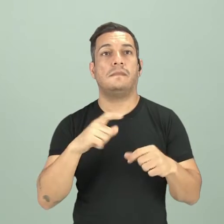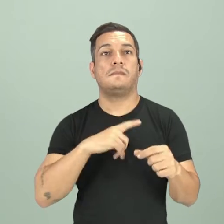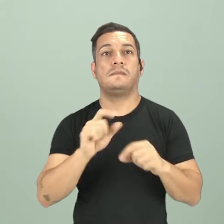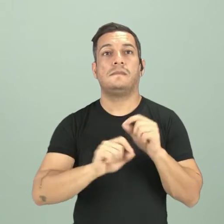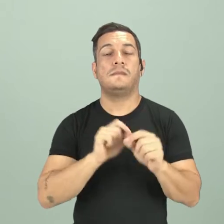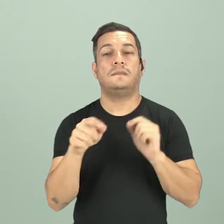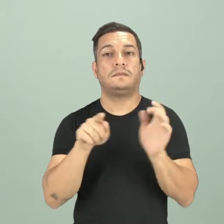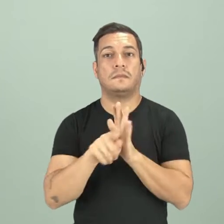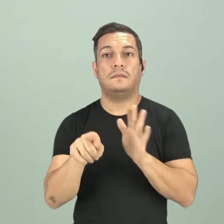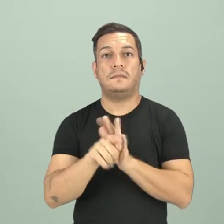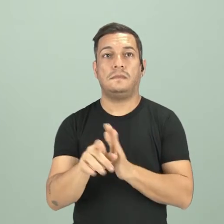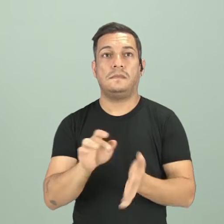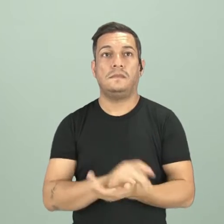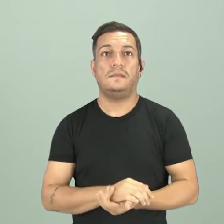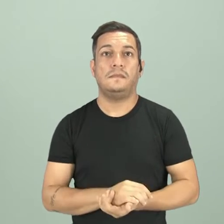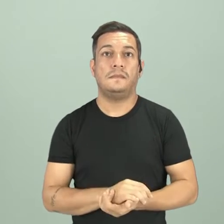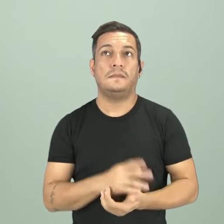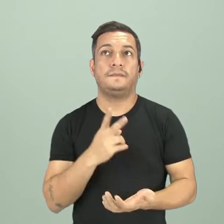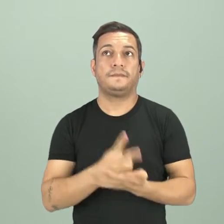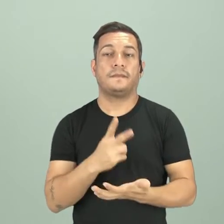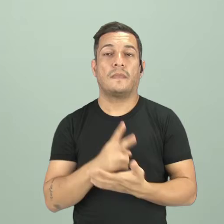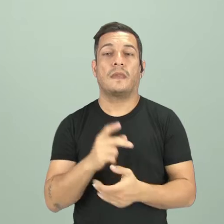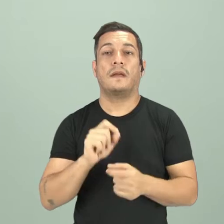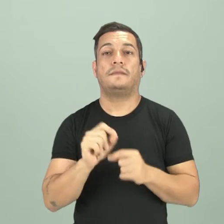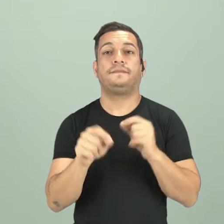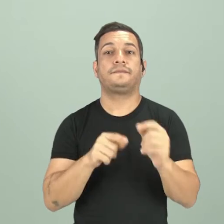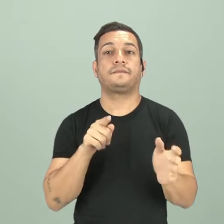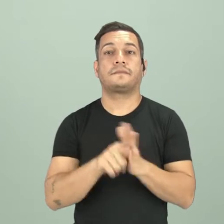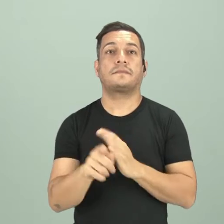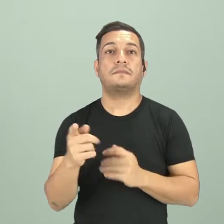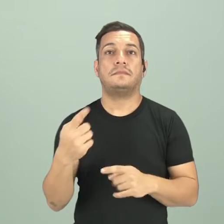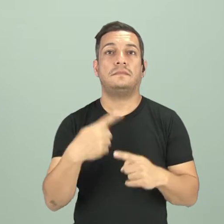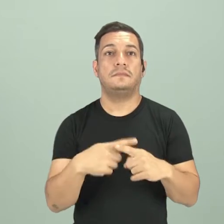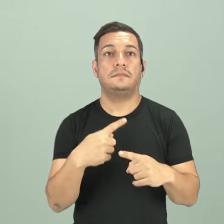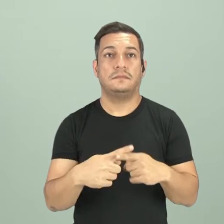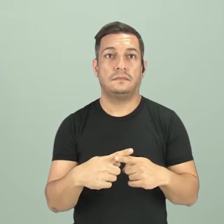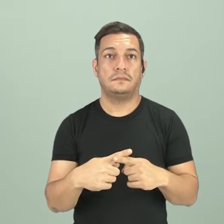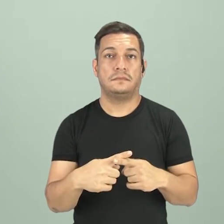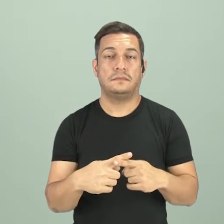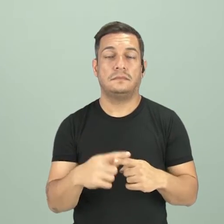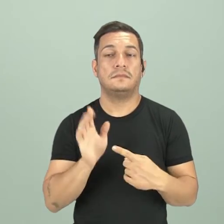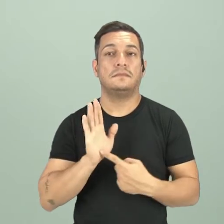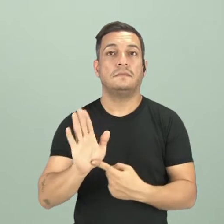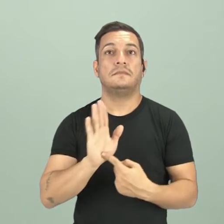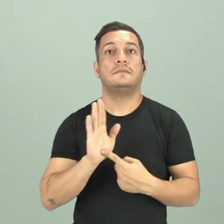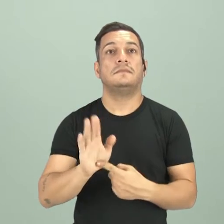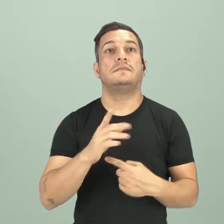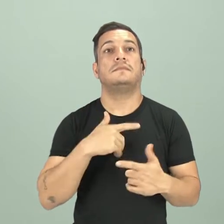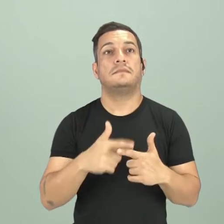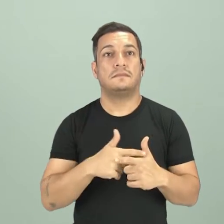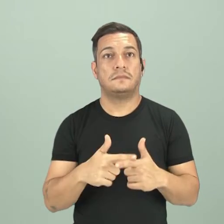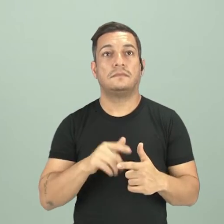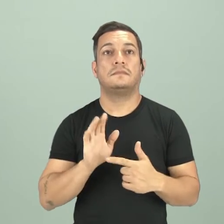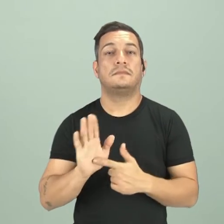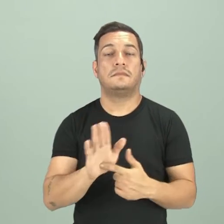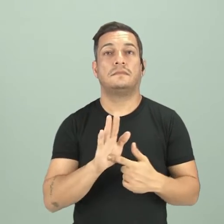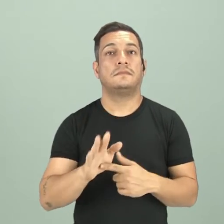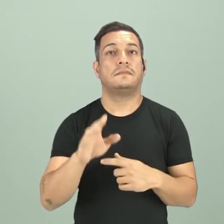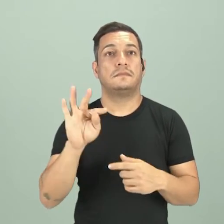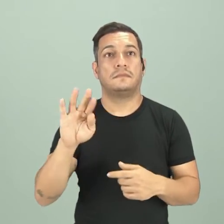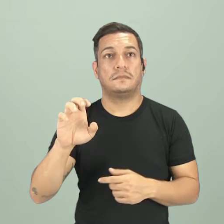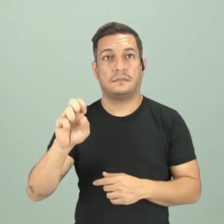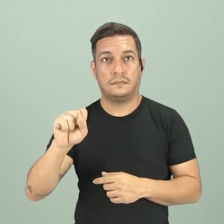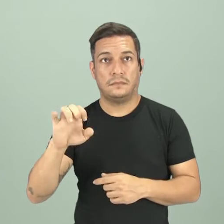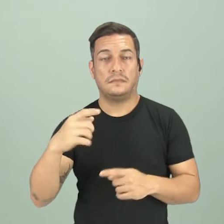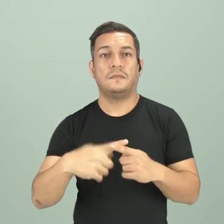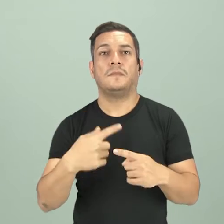ter algumas perguntinhas ali, né? Então, sempre se faça uma pergunta, gente, por quê? Você apresentou o problema, apresentou a sua tese, mas por